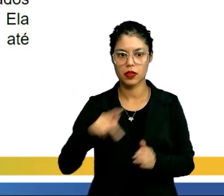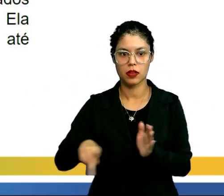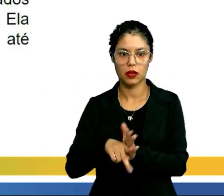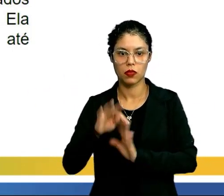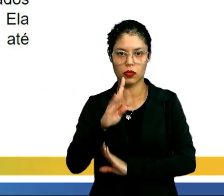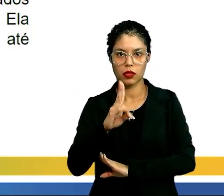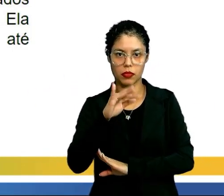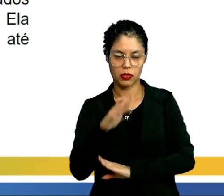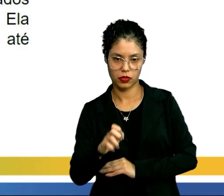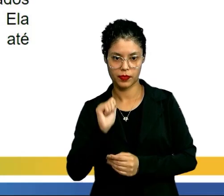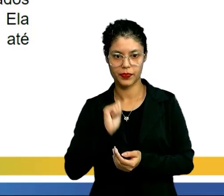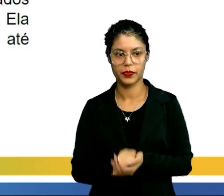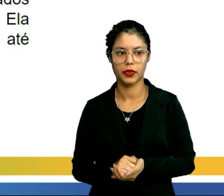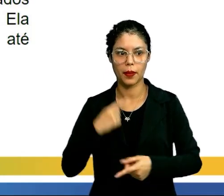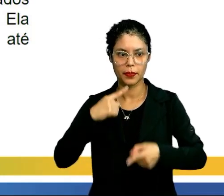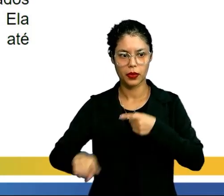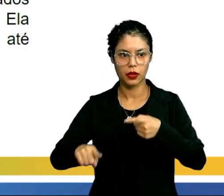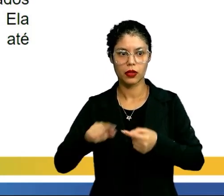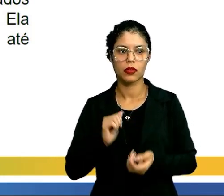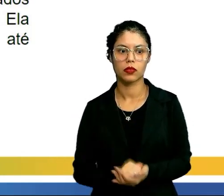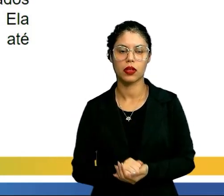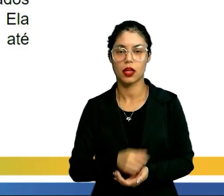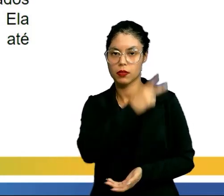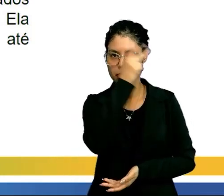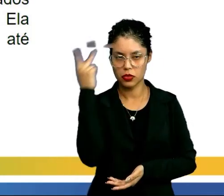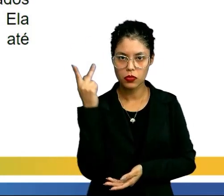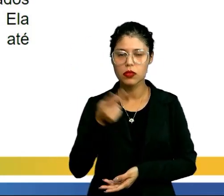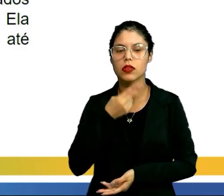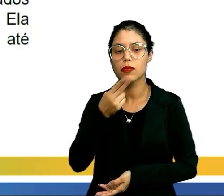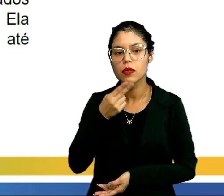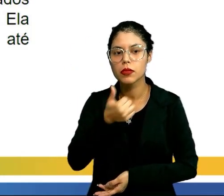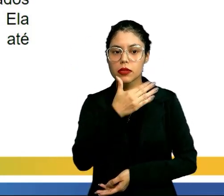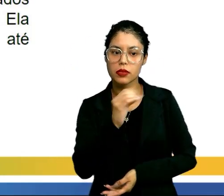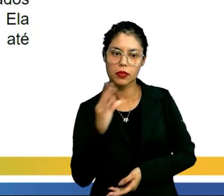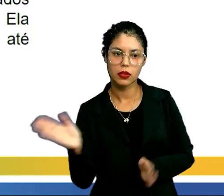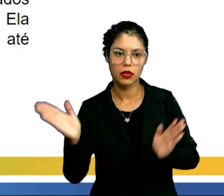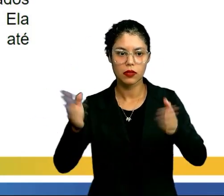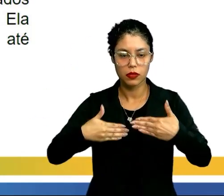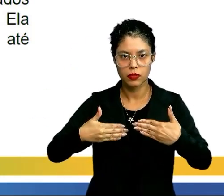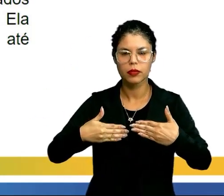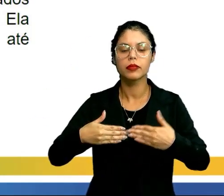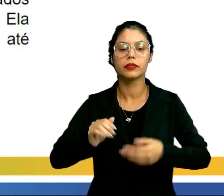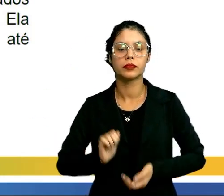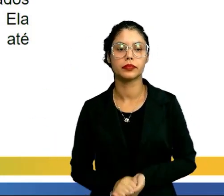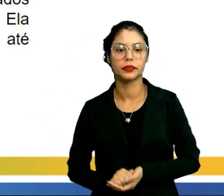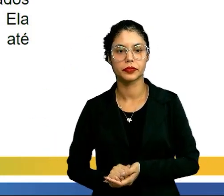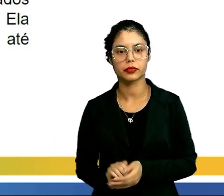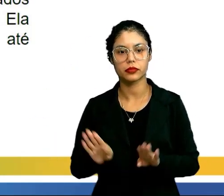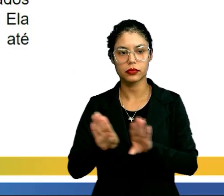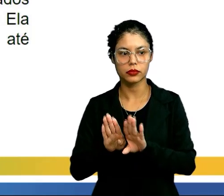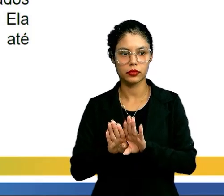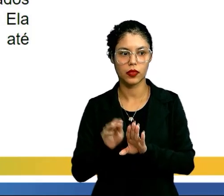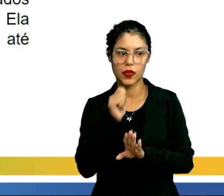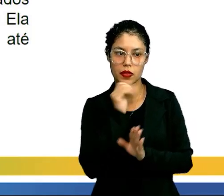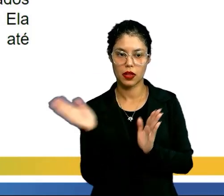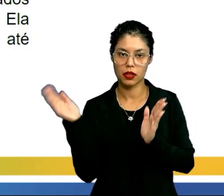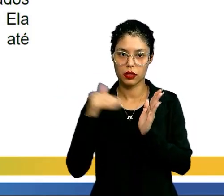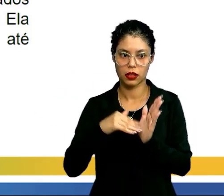o tabagismo. Ela proíbe os fumódromos em 100% dos locais fechados, incluindo